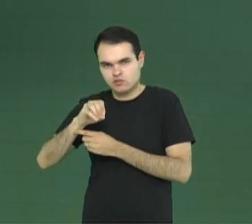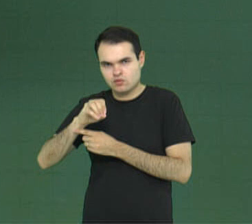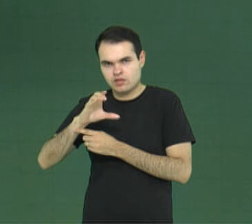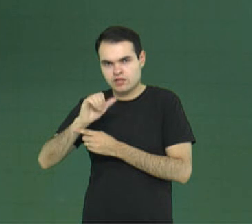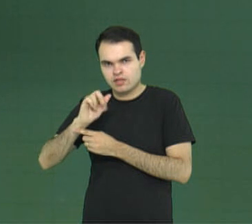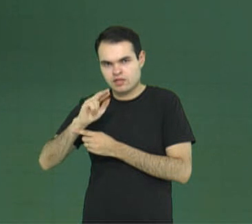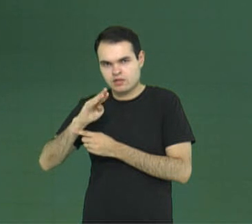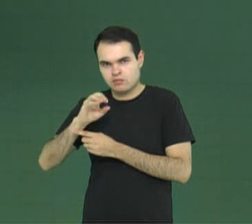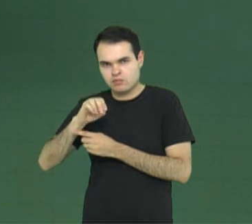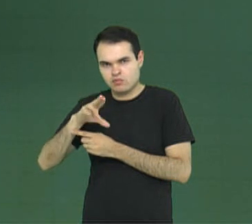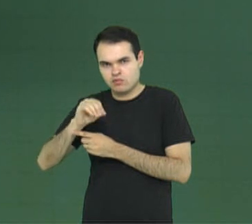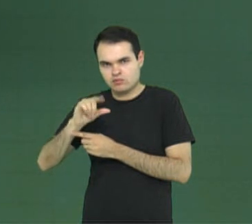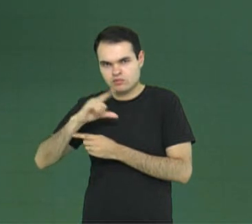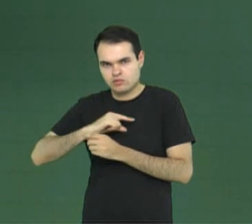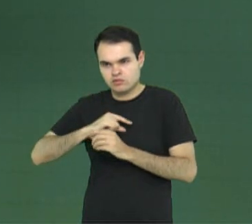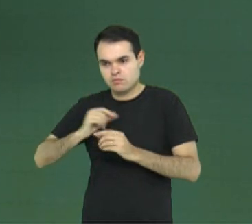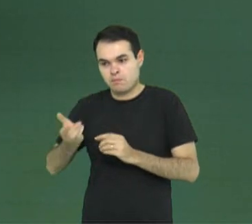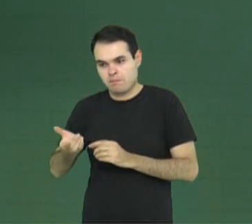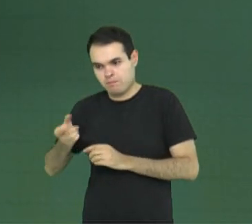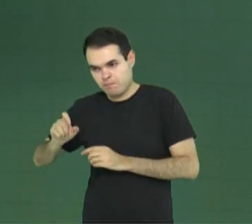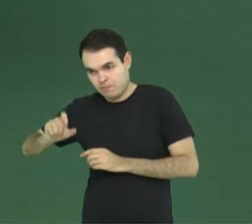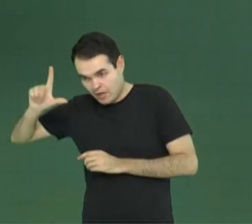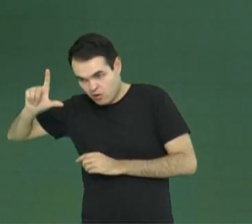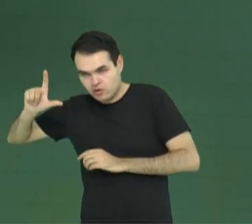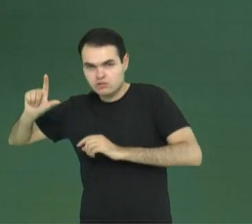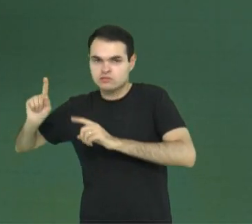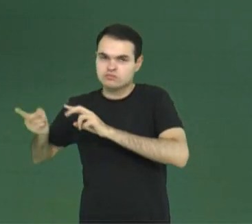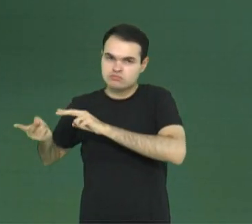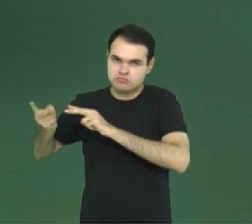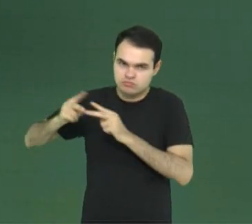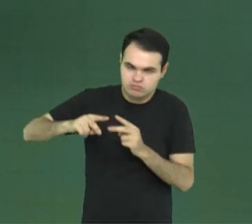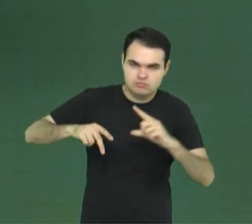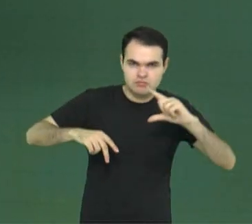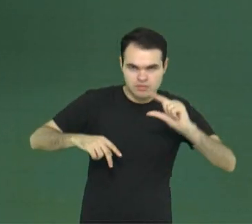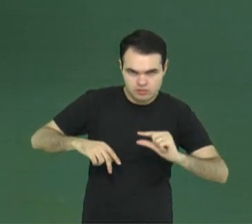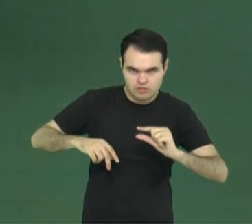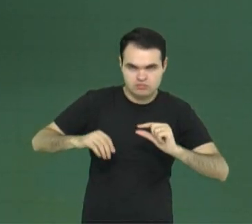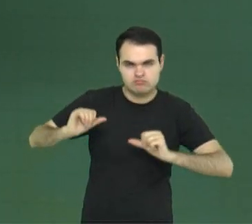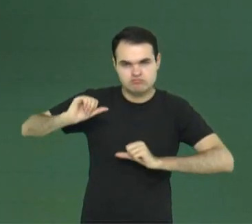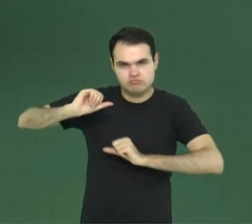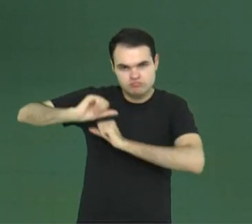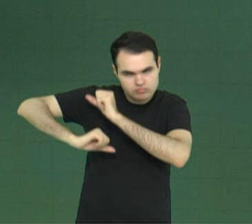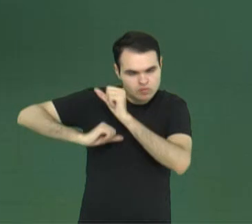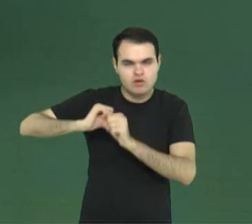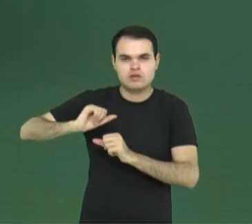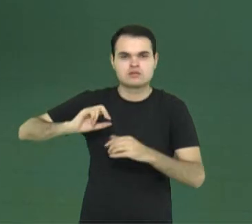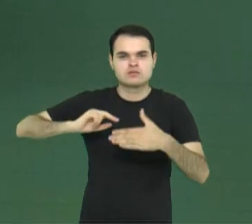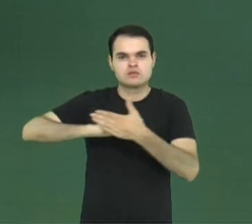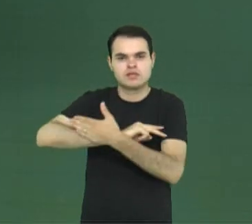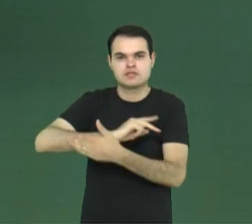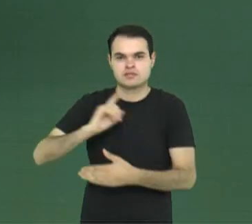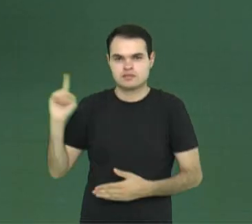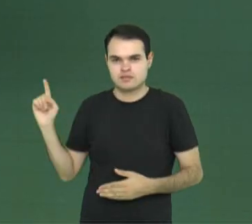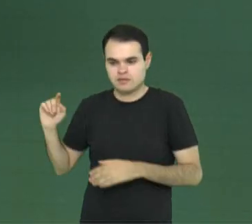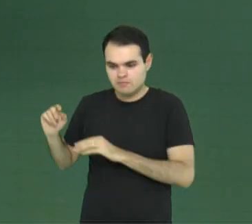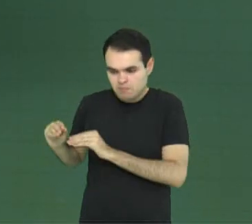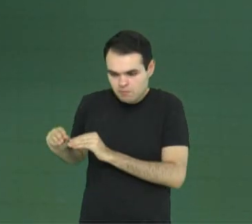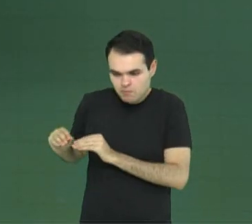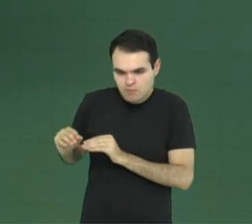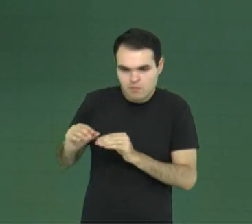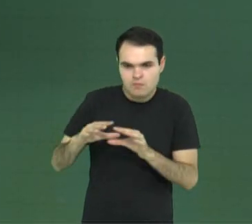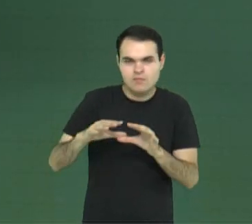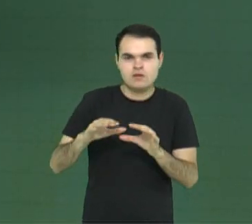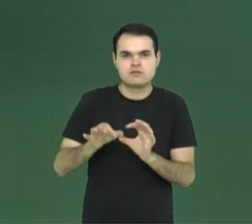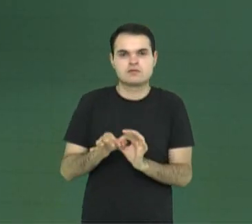maior concentração para o de menor concentração, tá? Ele vai passar o gás carbônico e o oxigênio, quando ele faz essa passagem,